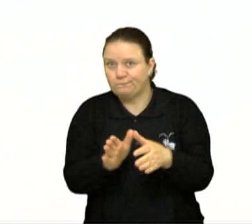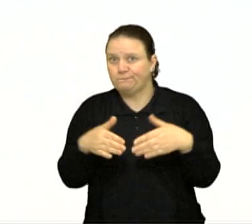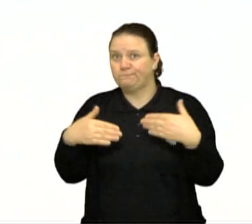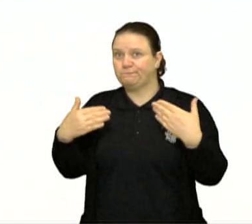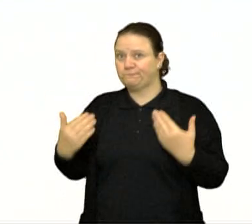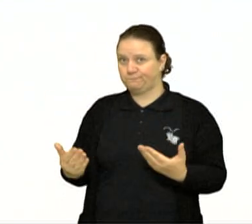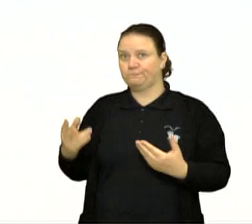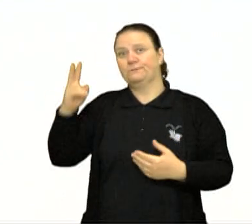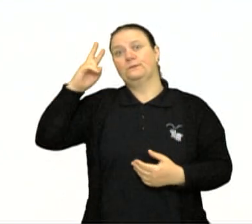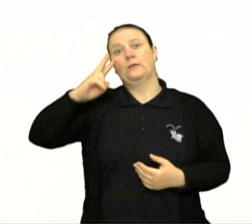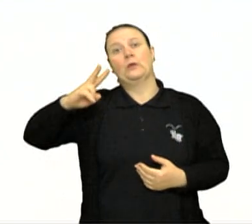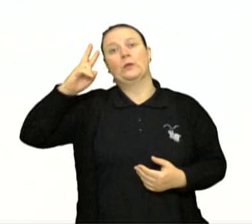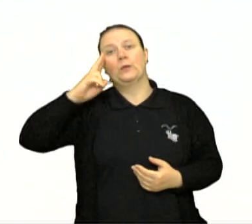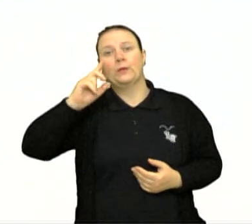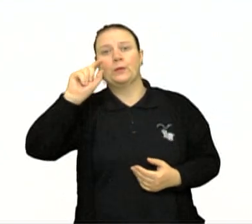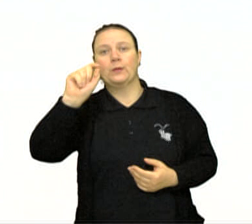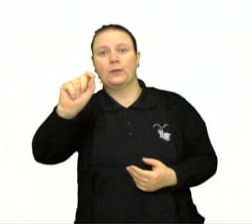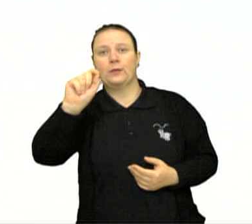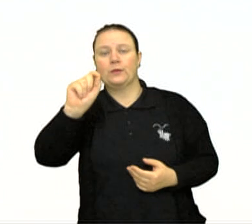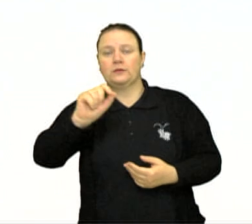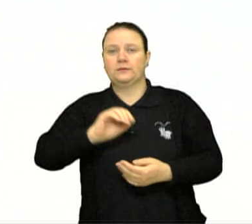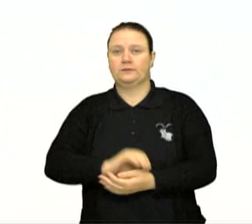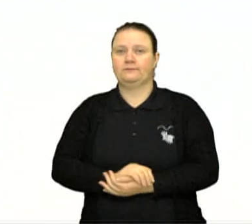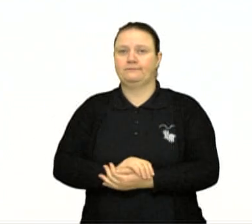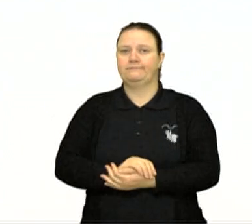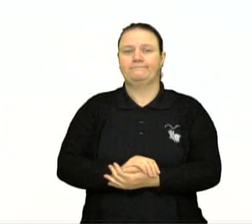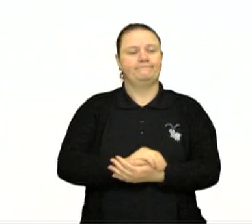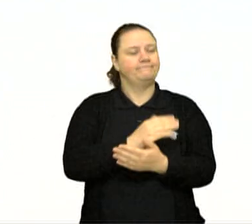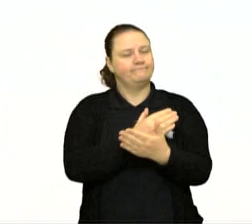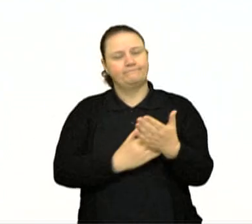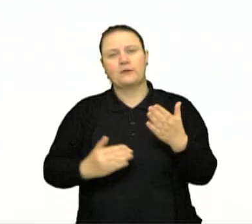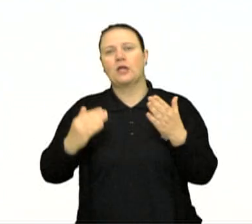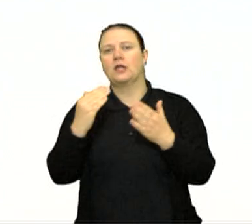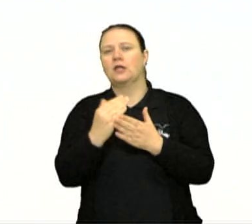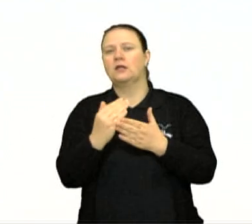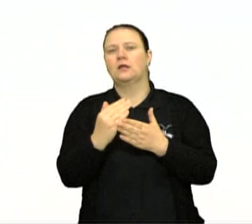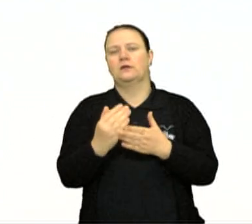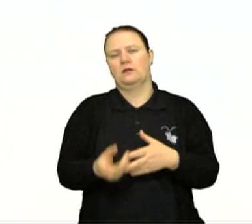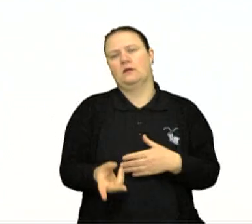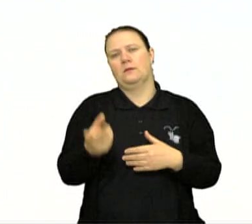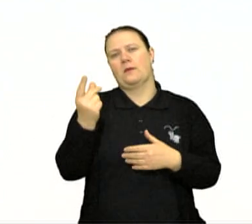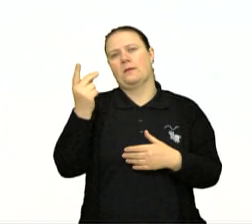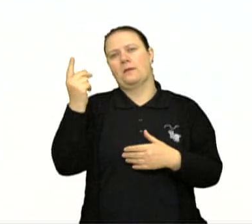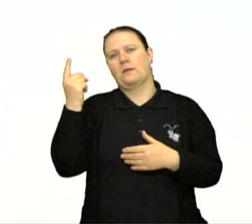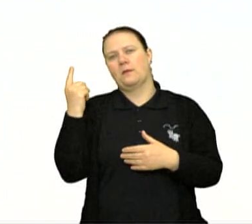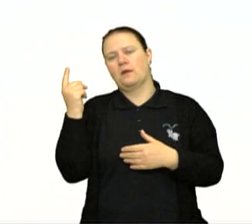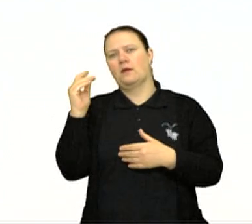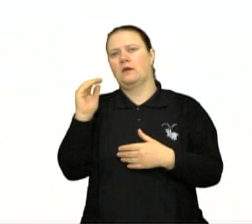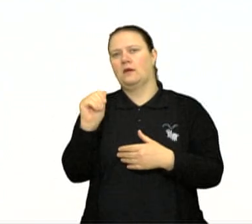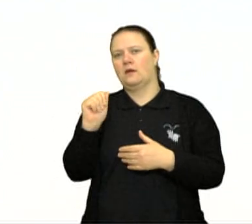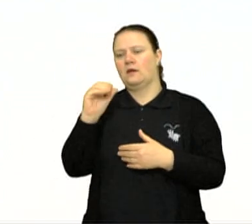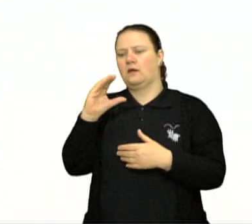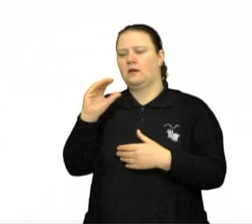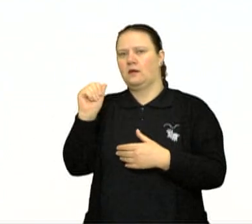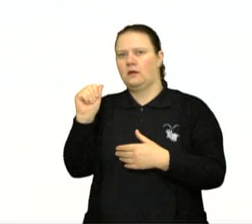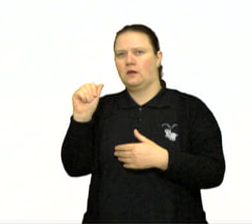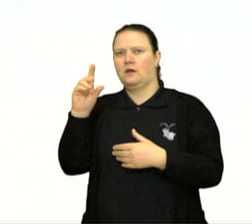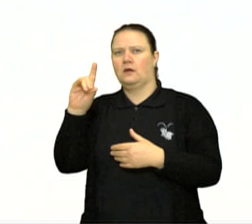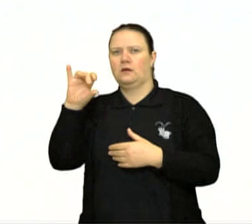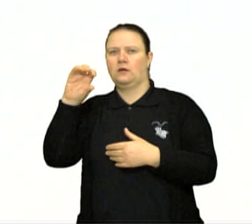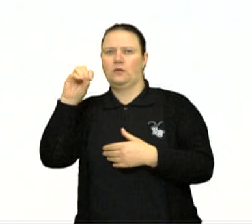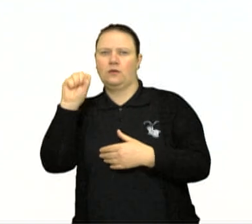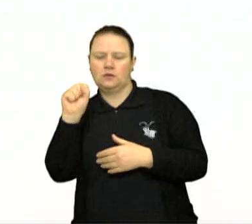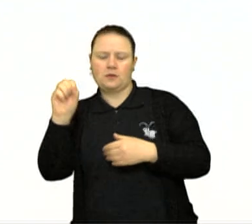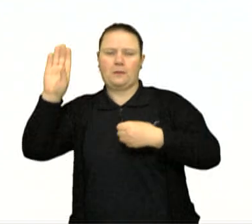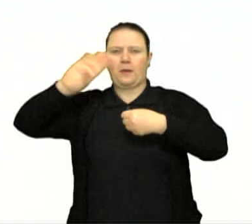nos remete à questão que vai bem além na antiguidade, ligando aos acádios, babilônicos, assírios, que